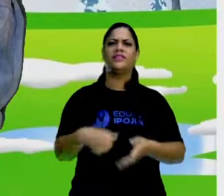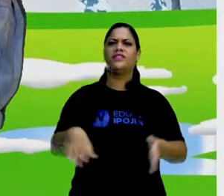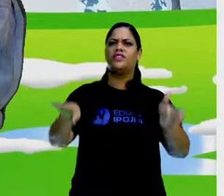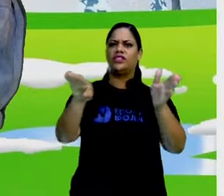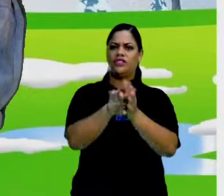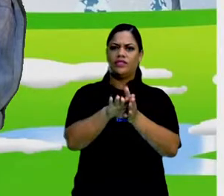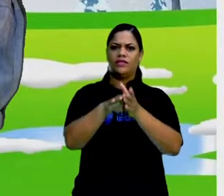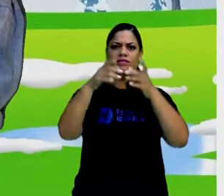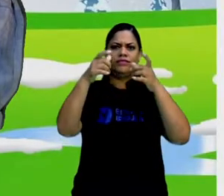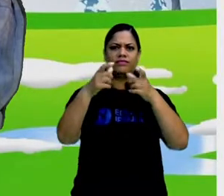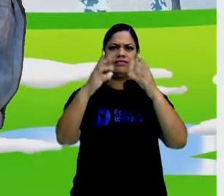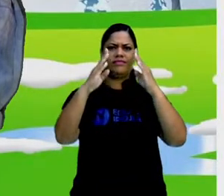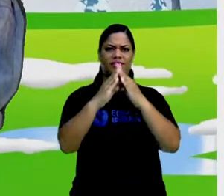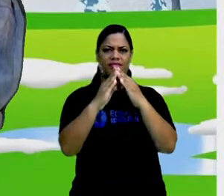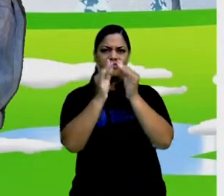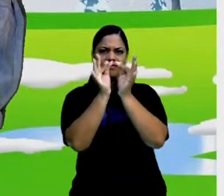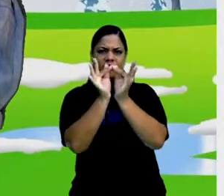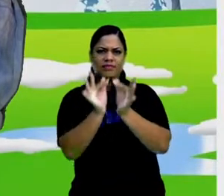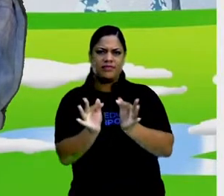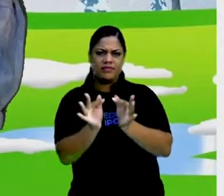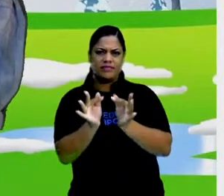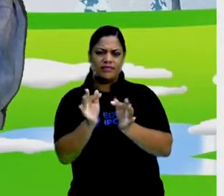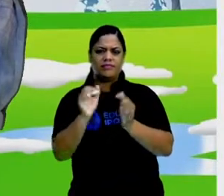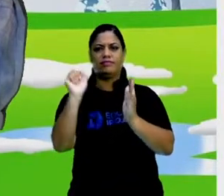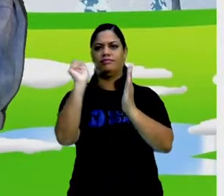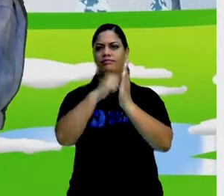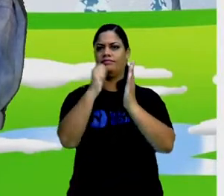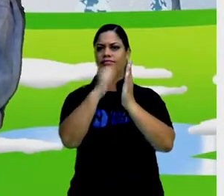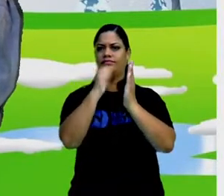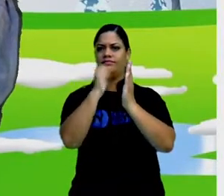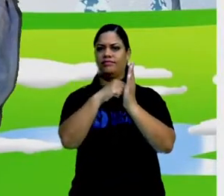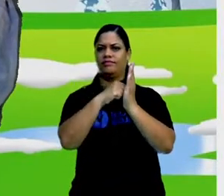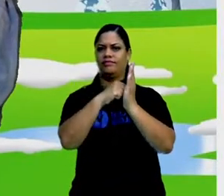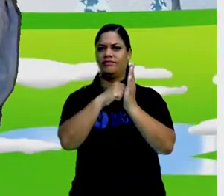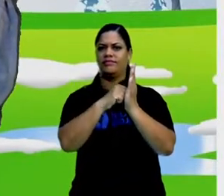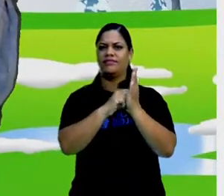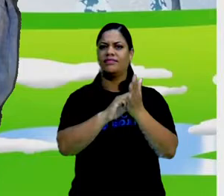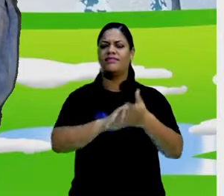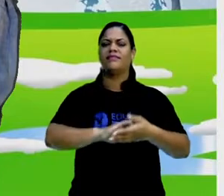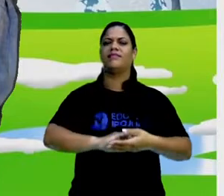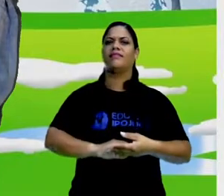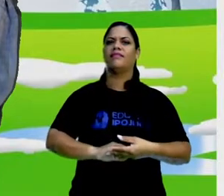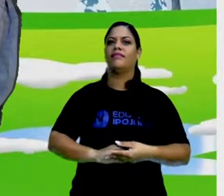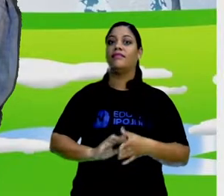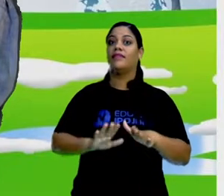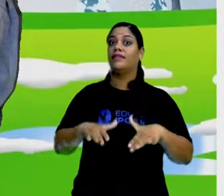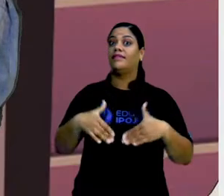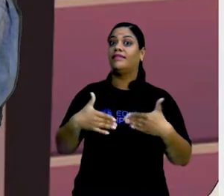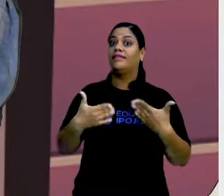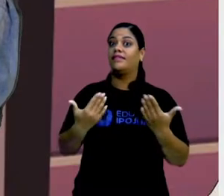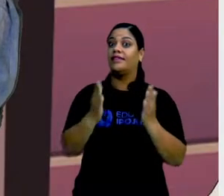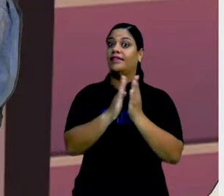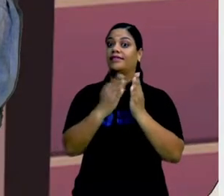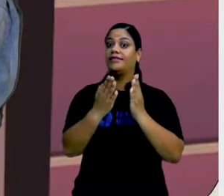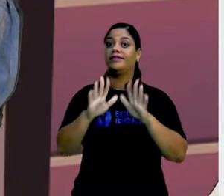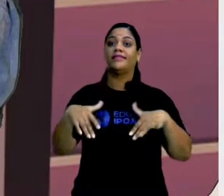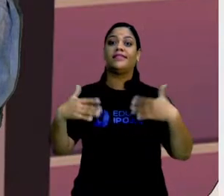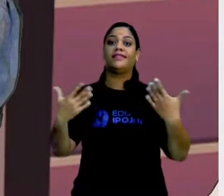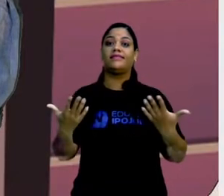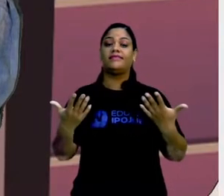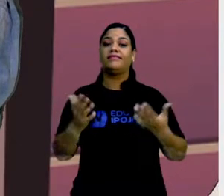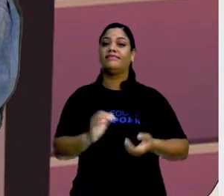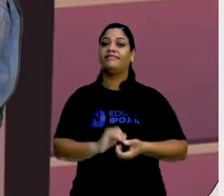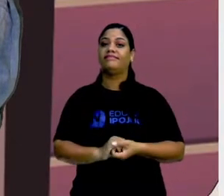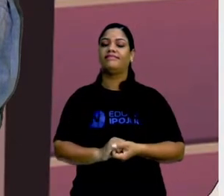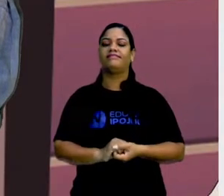uma cabana. Quando ela bateu na porta... Quem será que atendeu? Olha quem